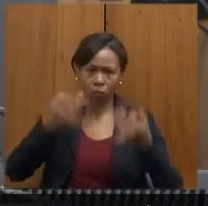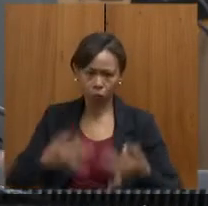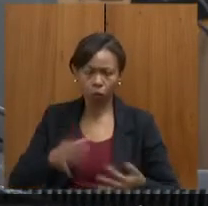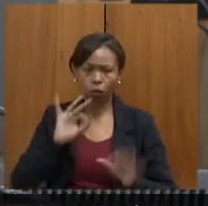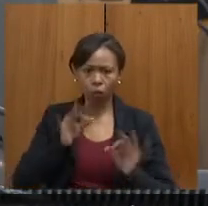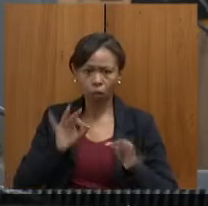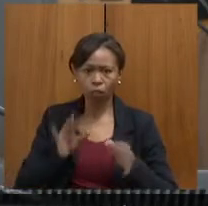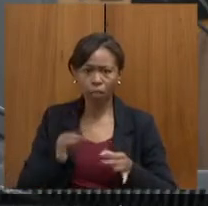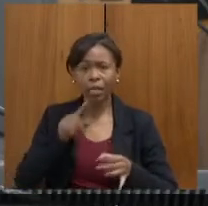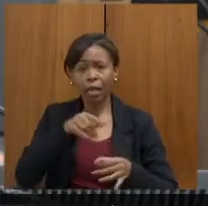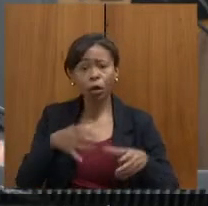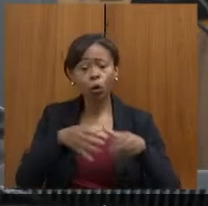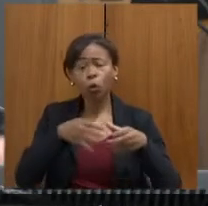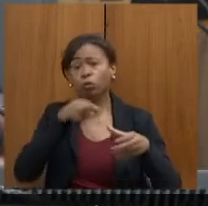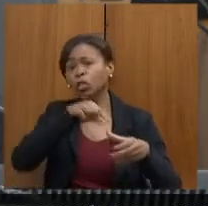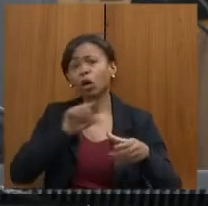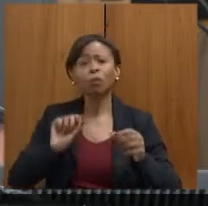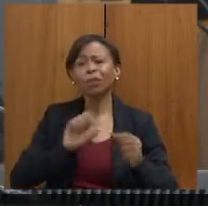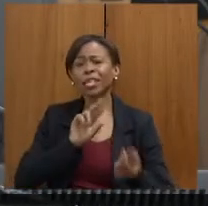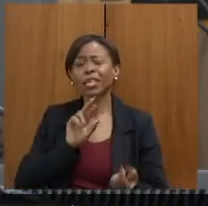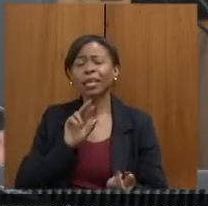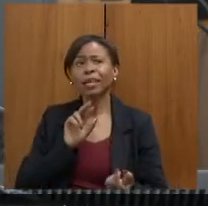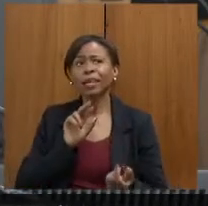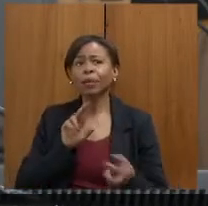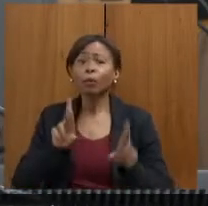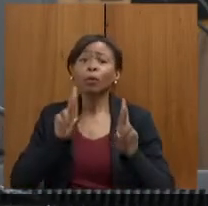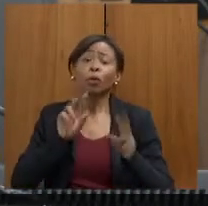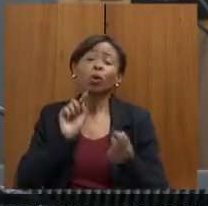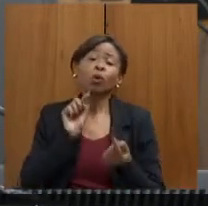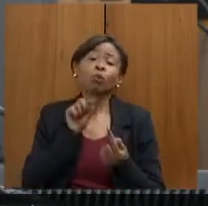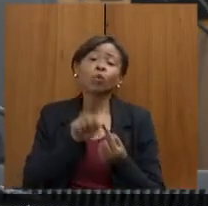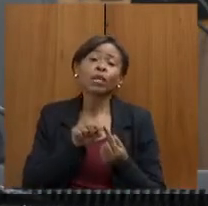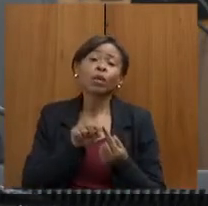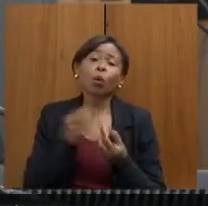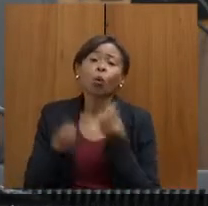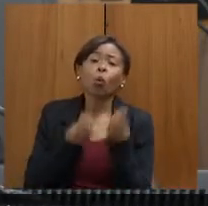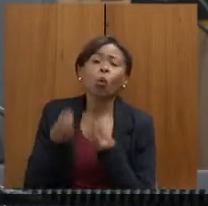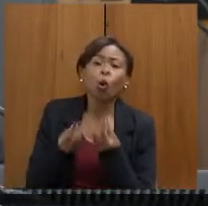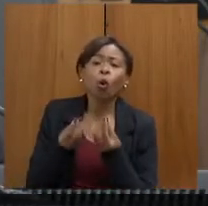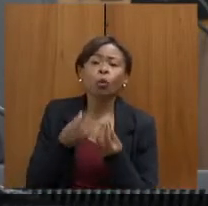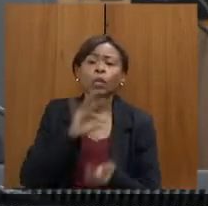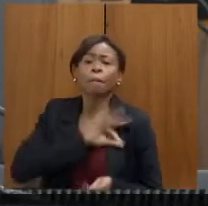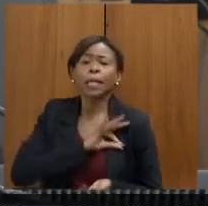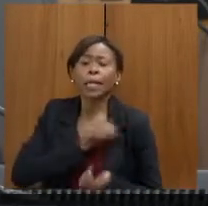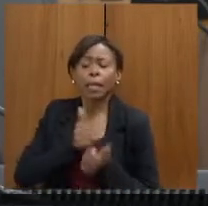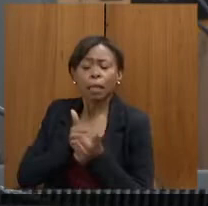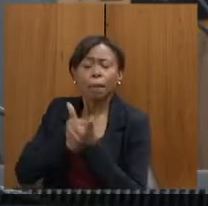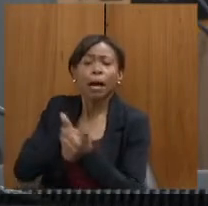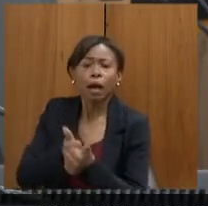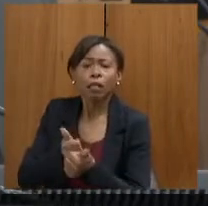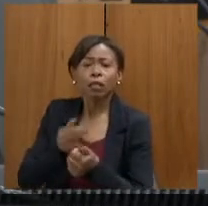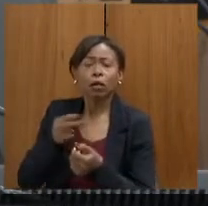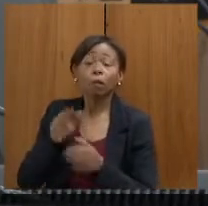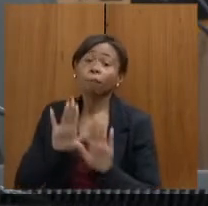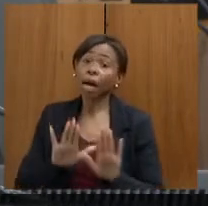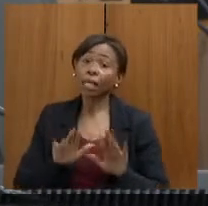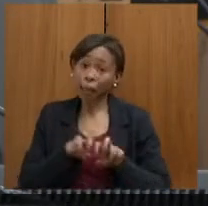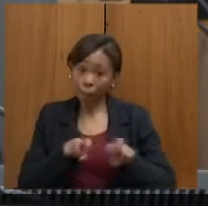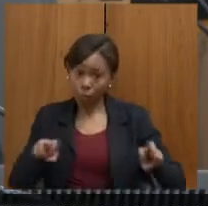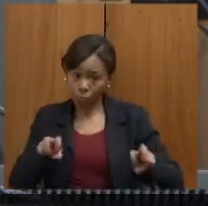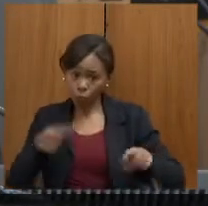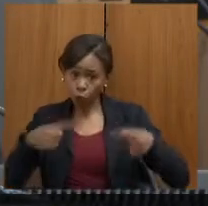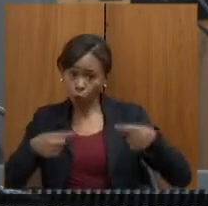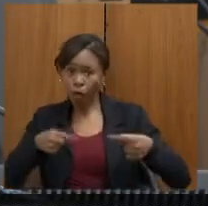é uma comissão poder terminar como que vai ser feito esse acompanhamento da polícia mas a mesa de diálogo que é o que a gente fala é o que o